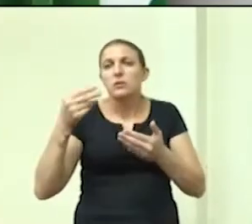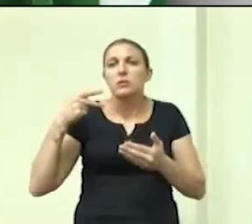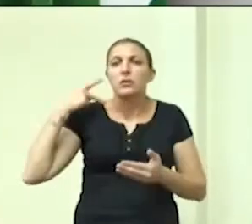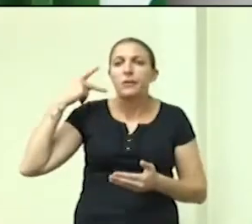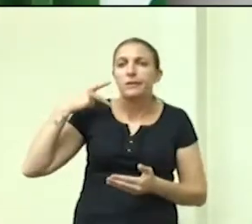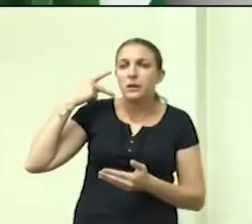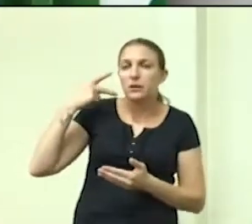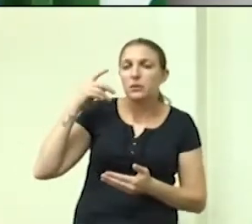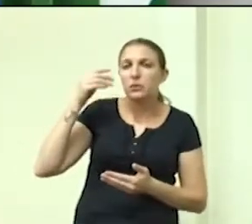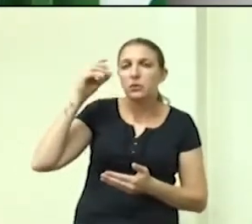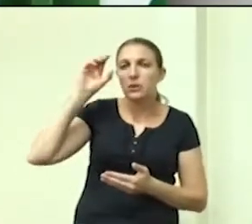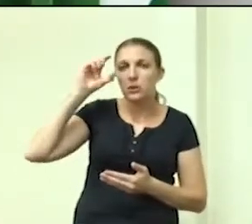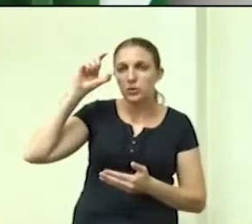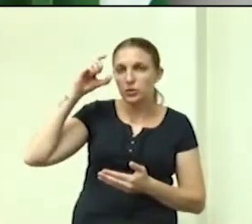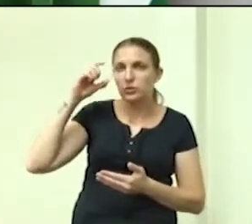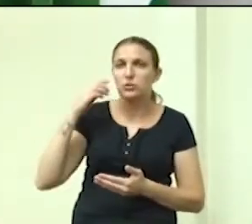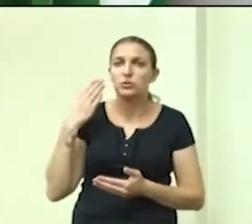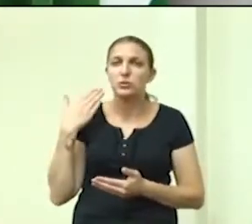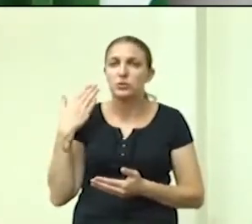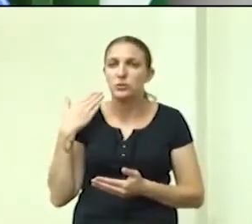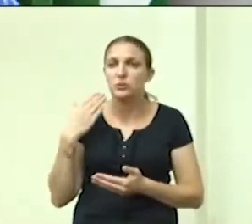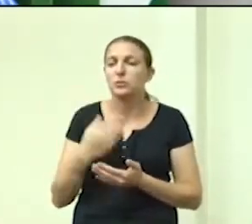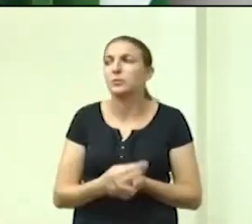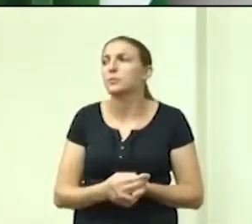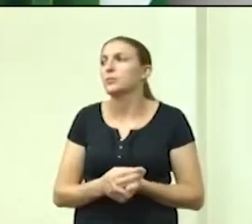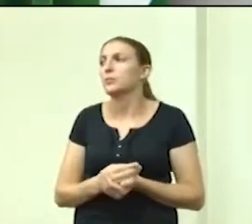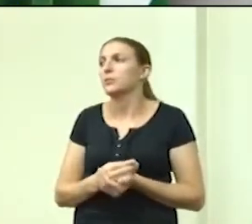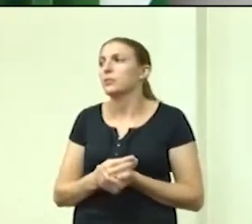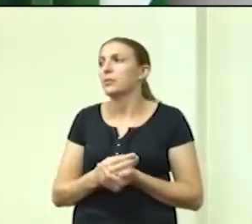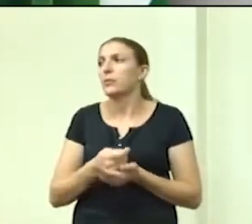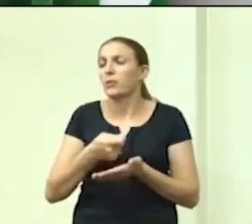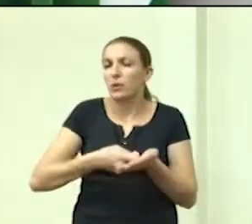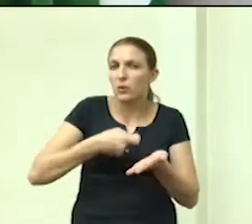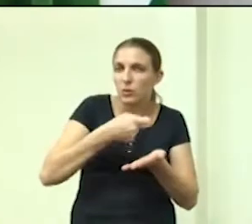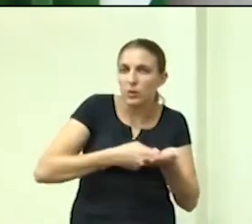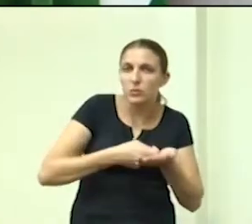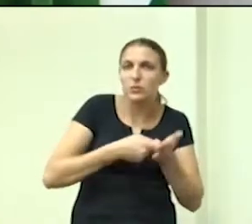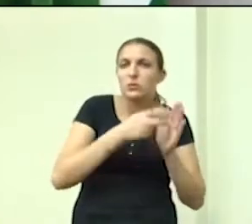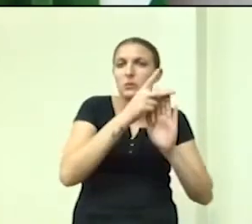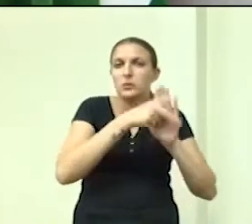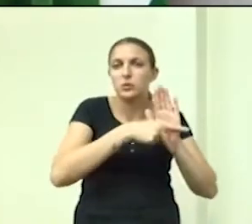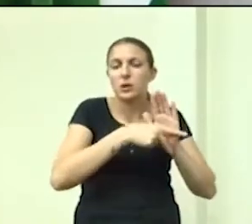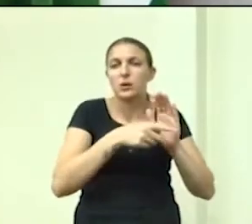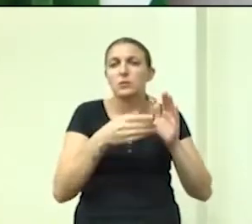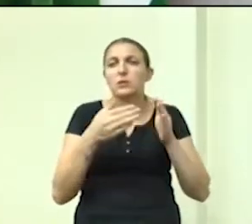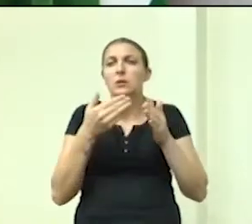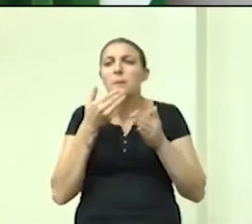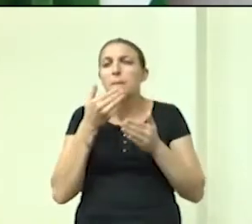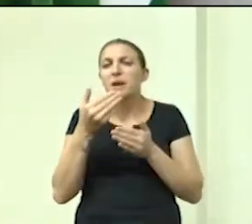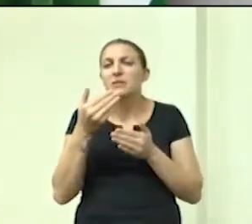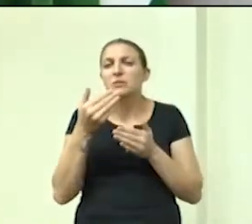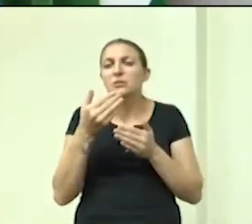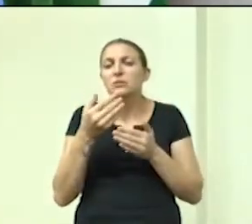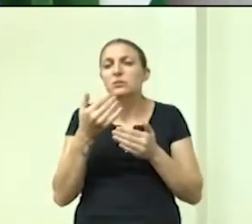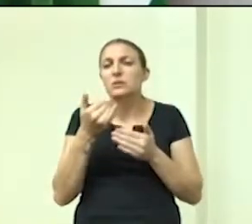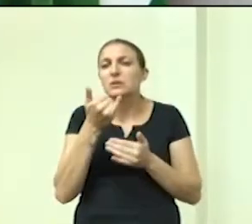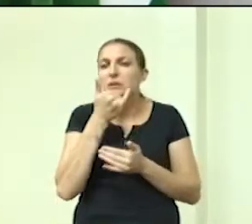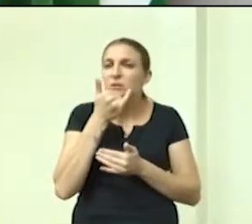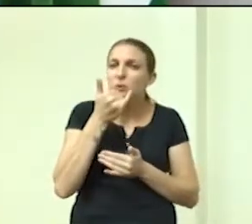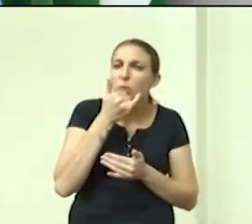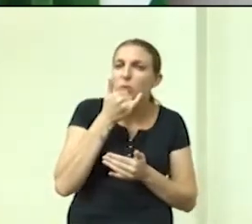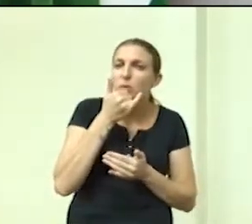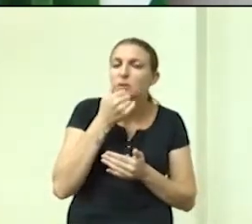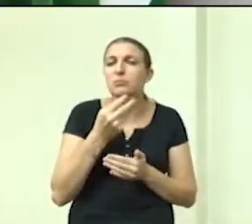pela agilidade também. E peço escusas por não ter conseguido sentar particularmente com todos os colegas para falar mais sobre